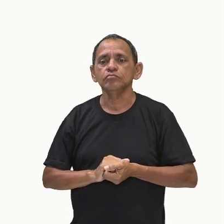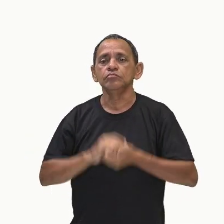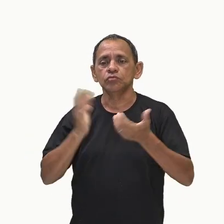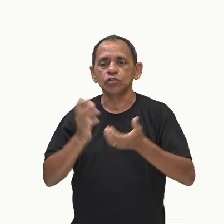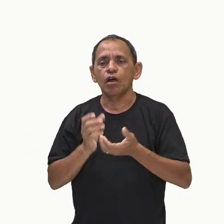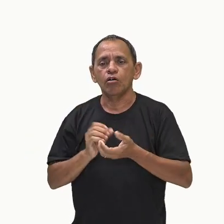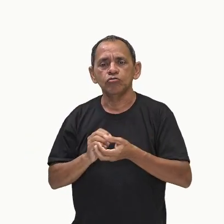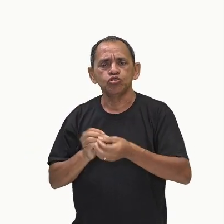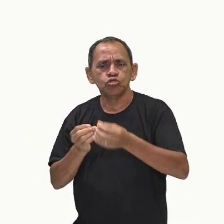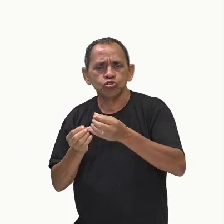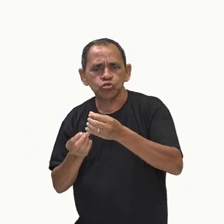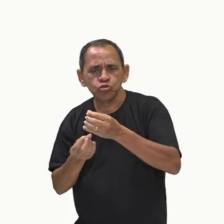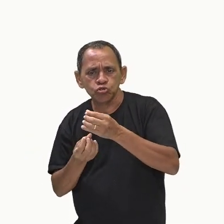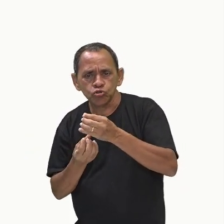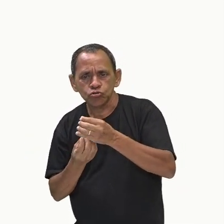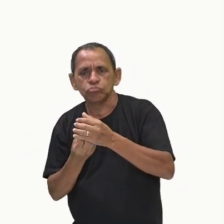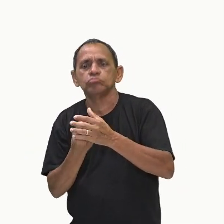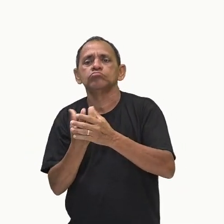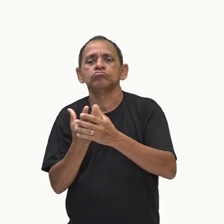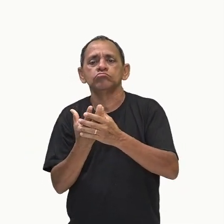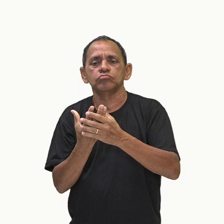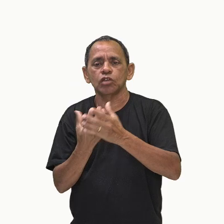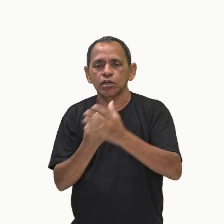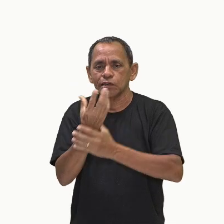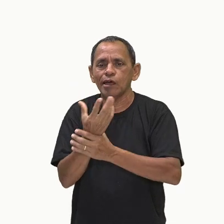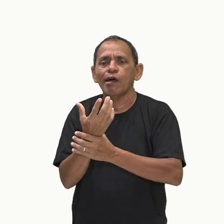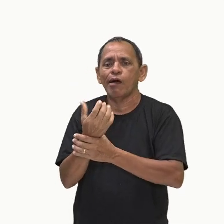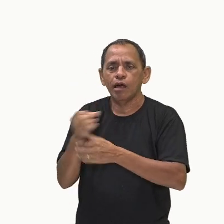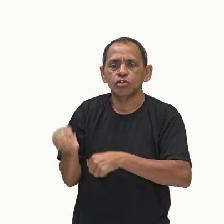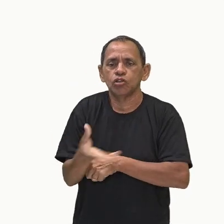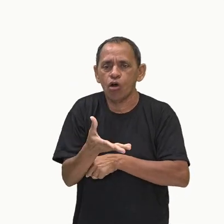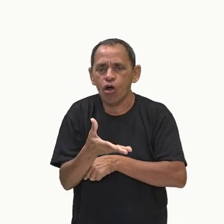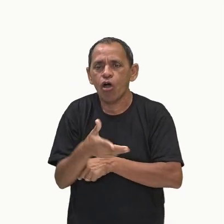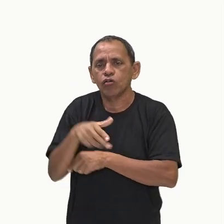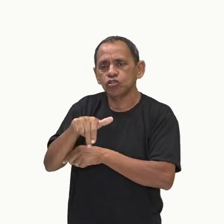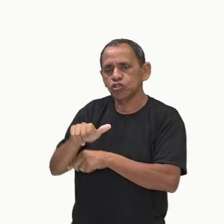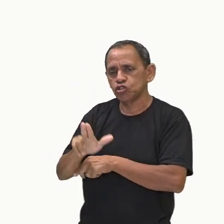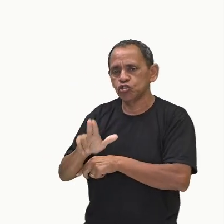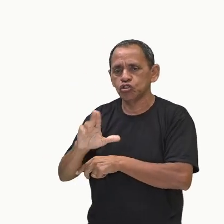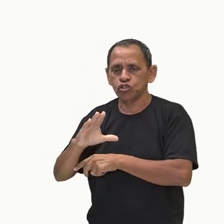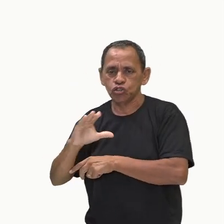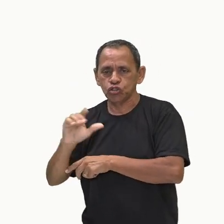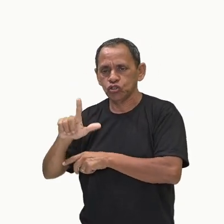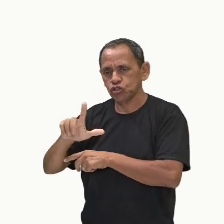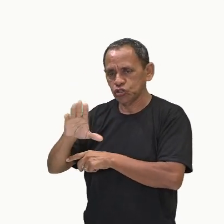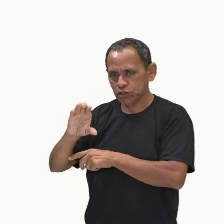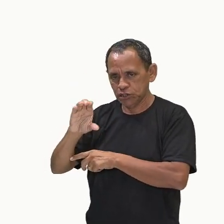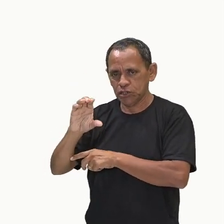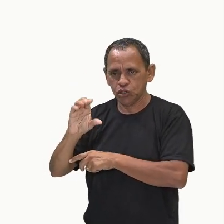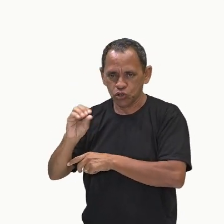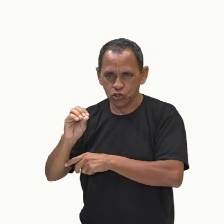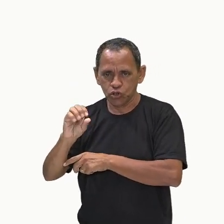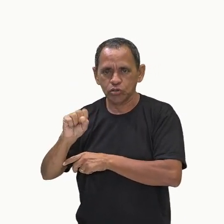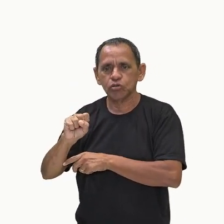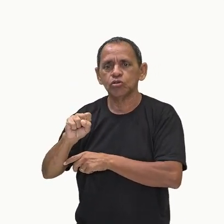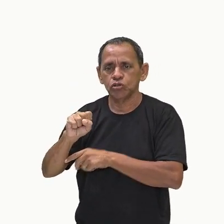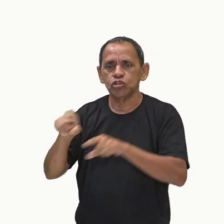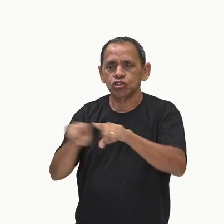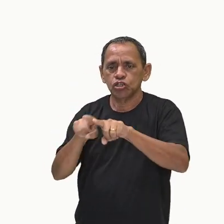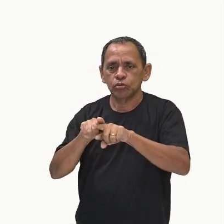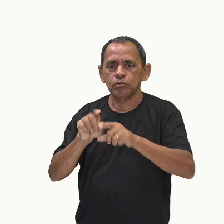nucleotídeos complementares serão adicionados à nova fita, depois que elas foram desempareadas, eles vão ser acrescidos